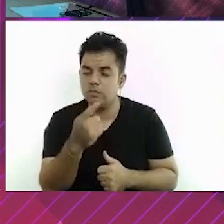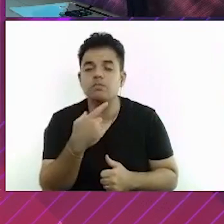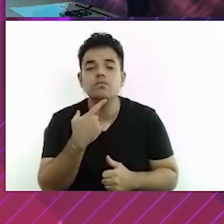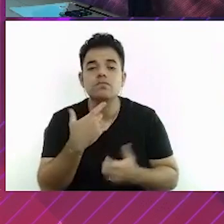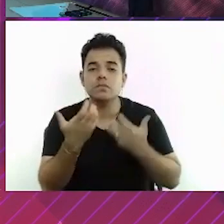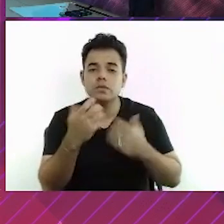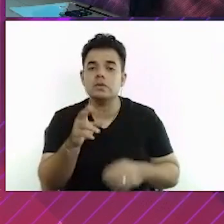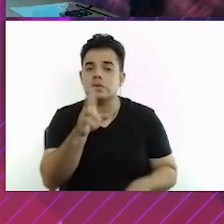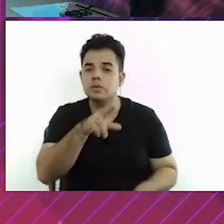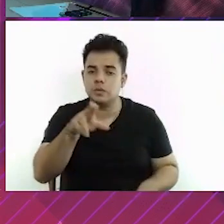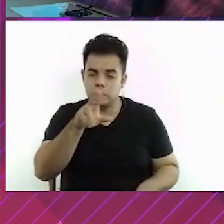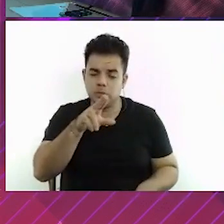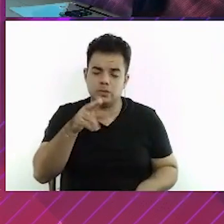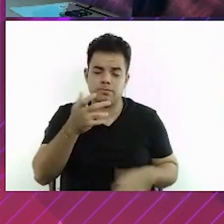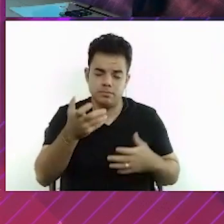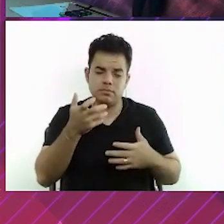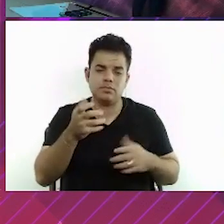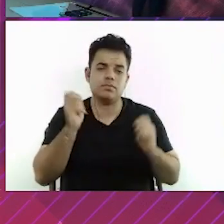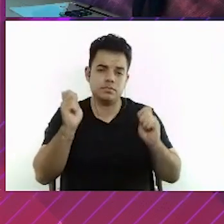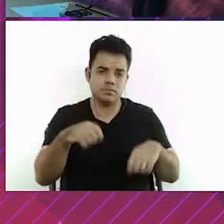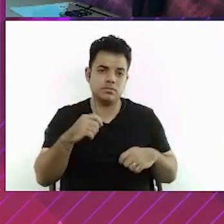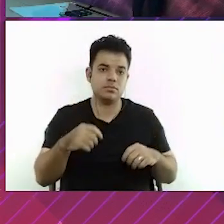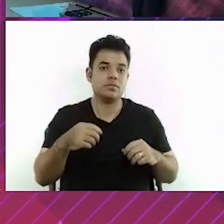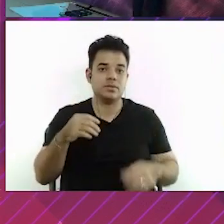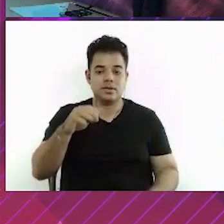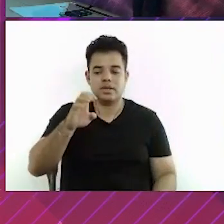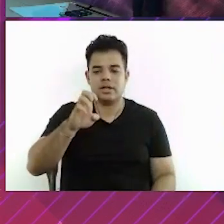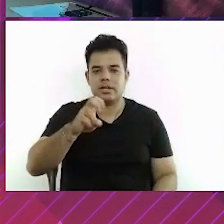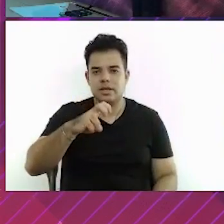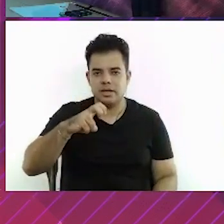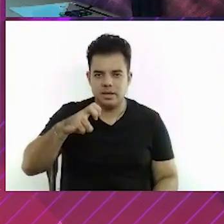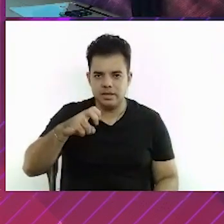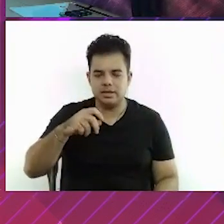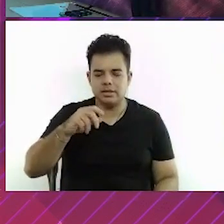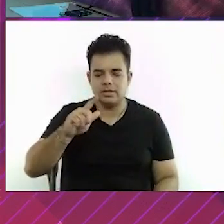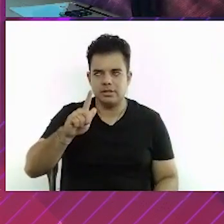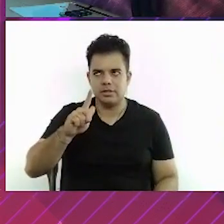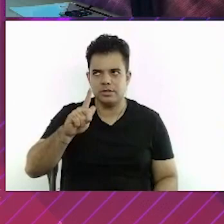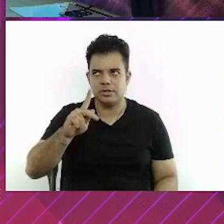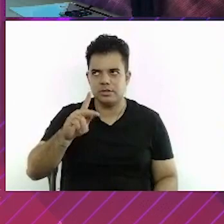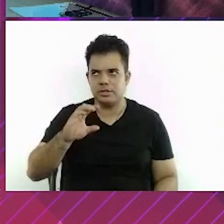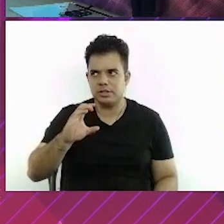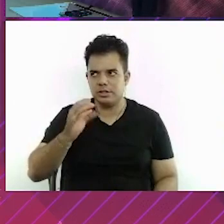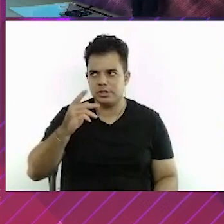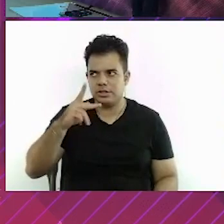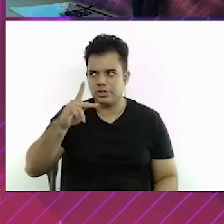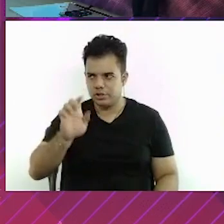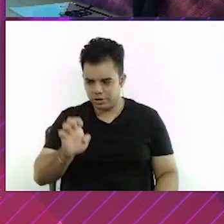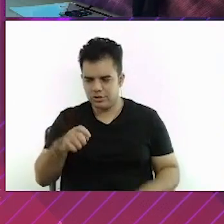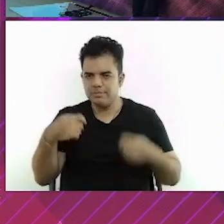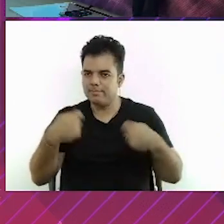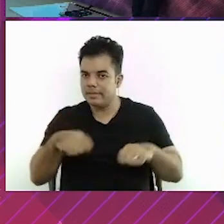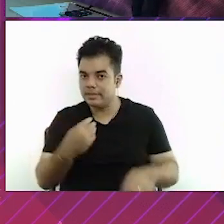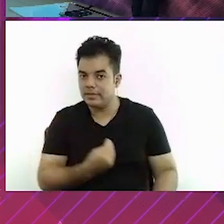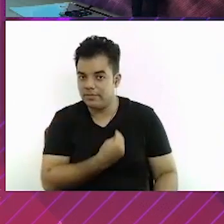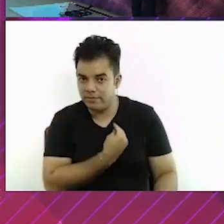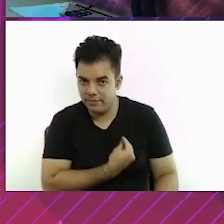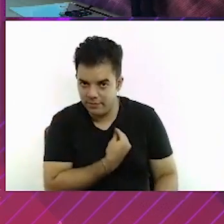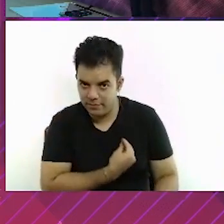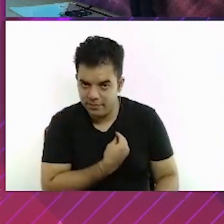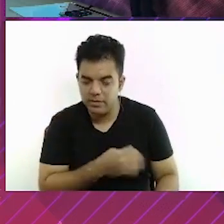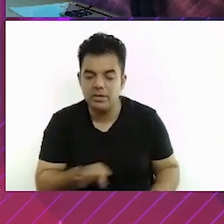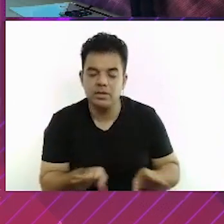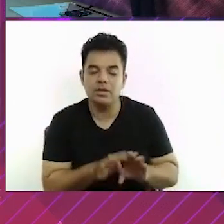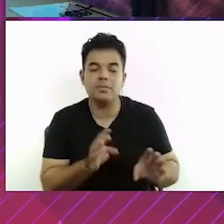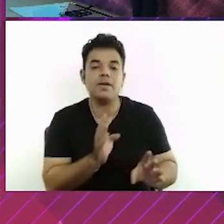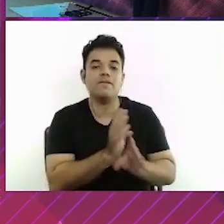delera. Essa exchange precisa existir, mas é só declarar como já foi feito com os outros. E na hora de declarar a fila, você passa esse